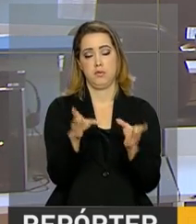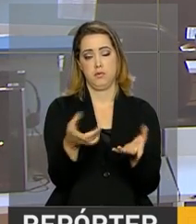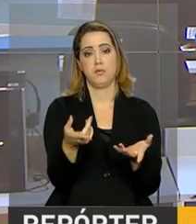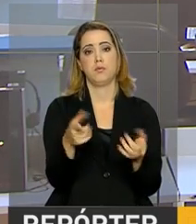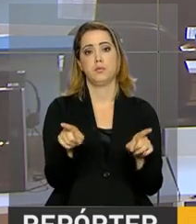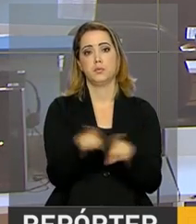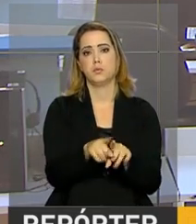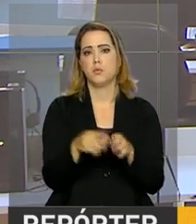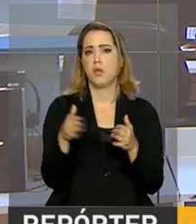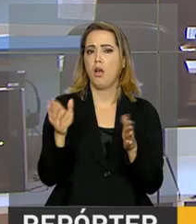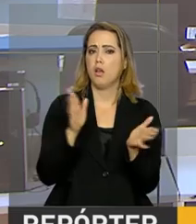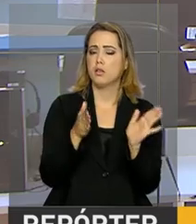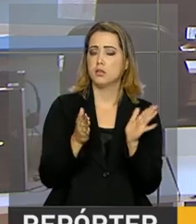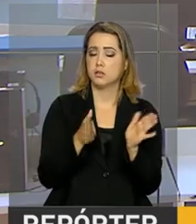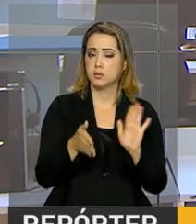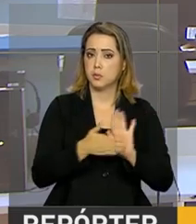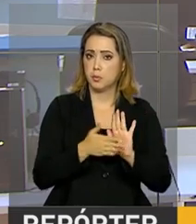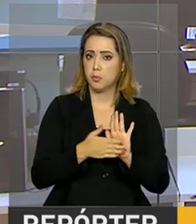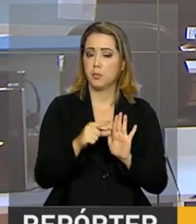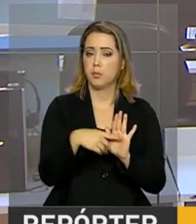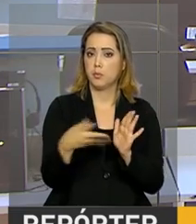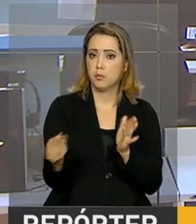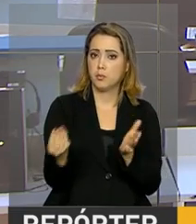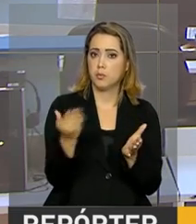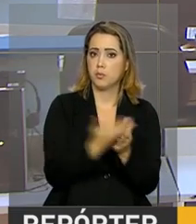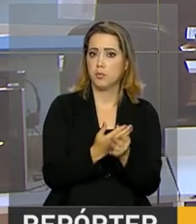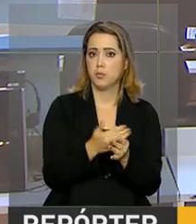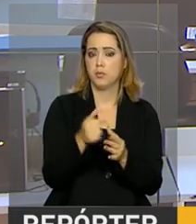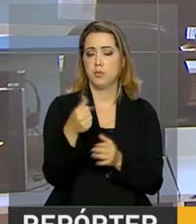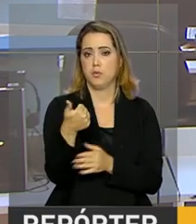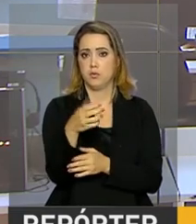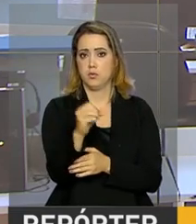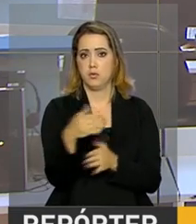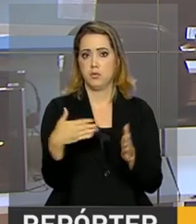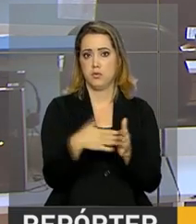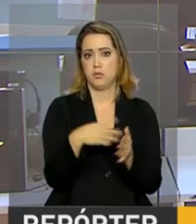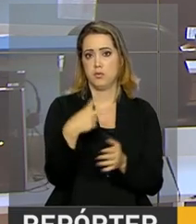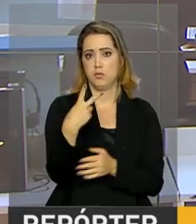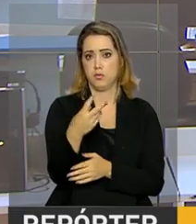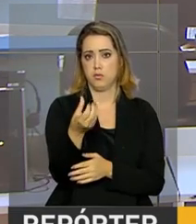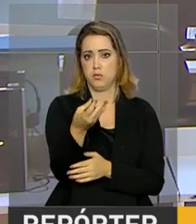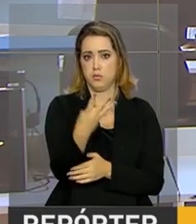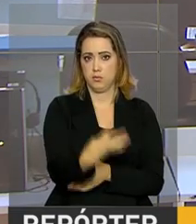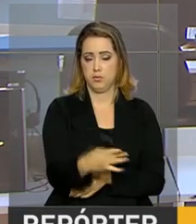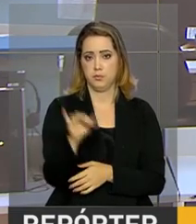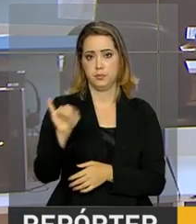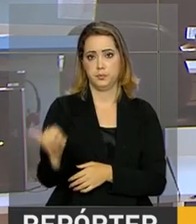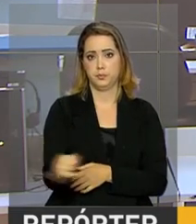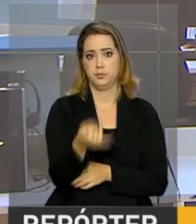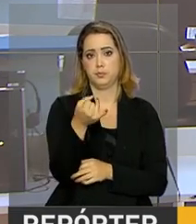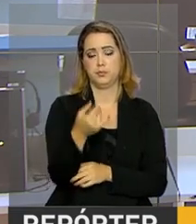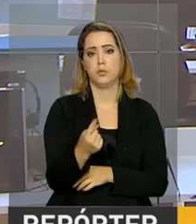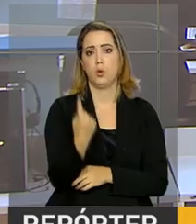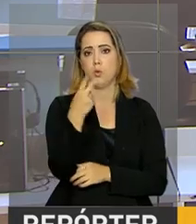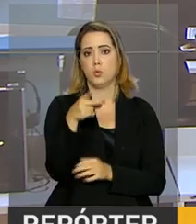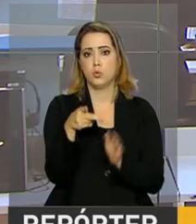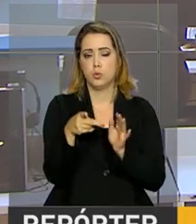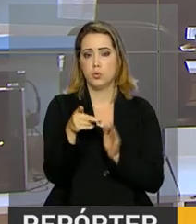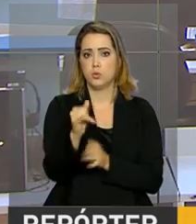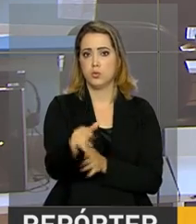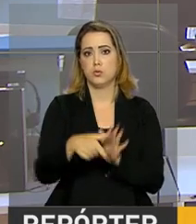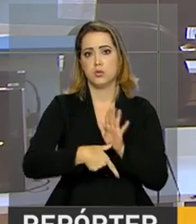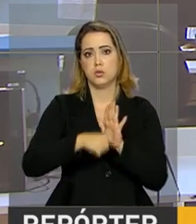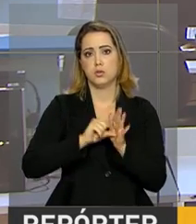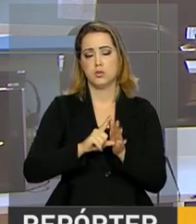físicas. As propostas vão ser recebidas de dia de 16 a 24 de janeiro, um dia antes